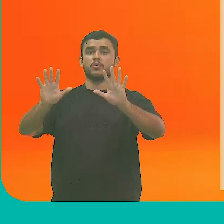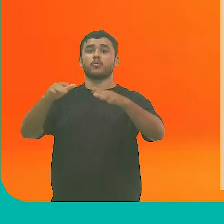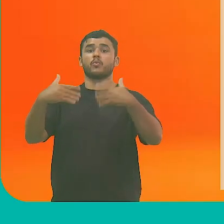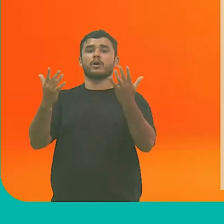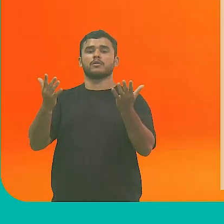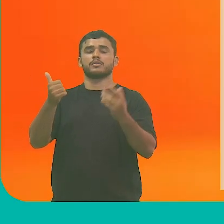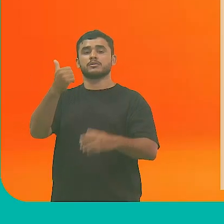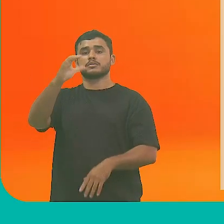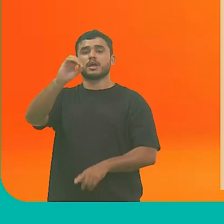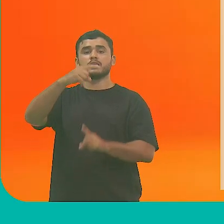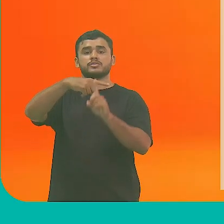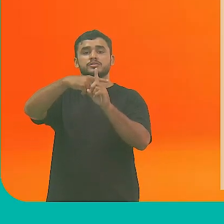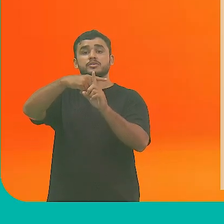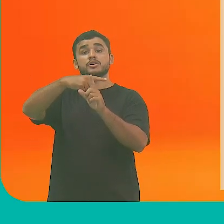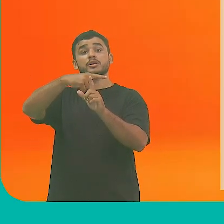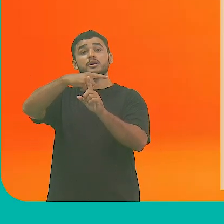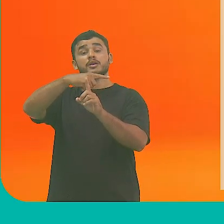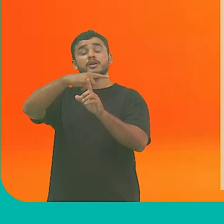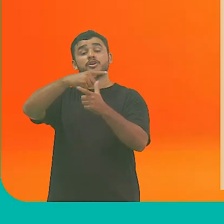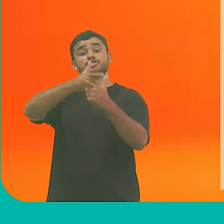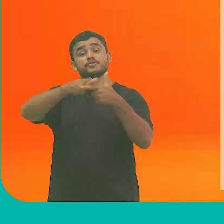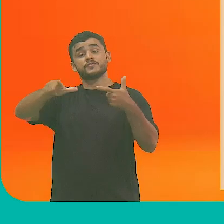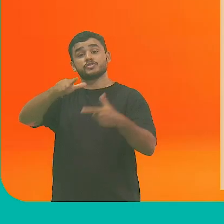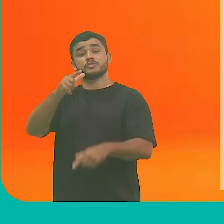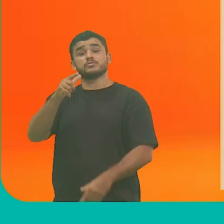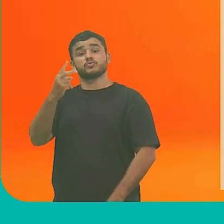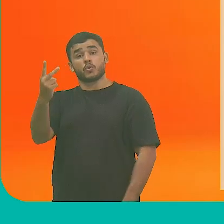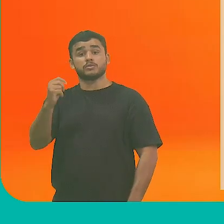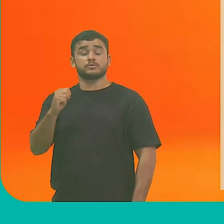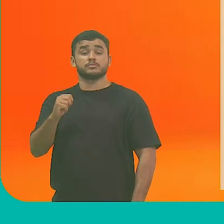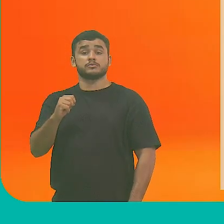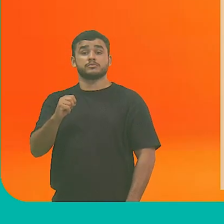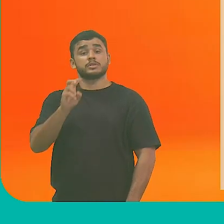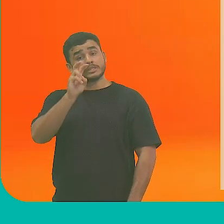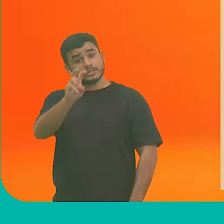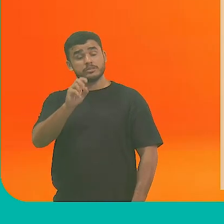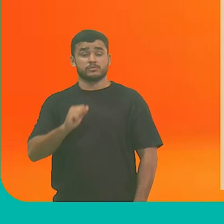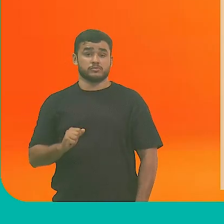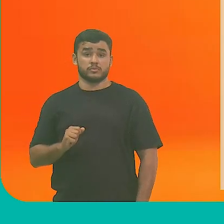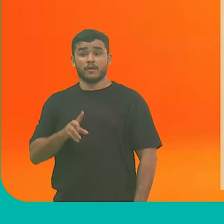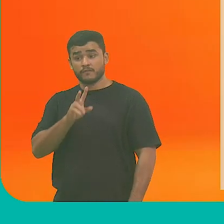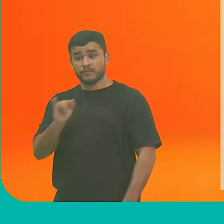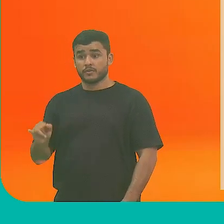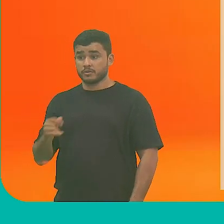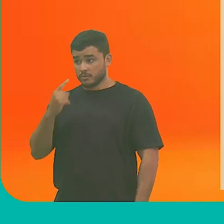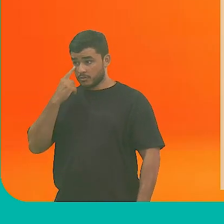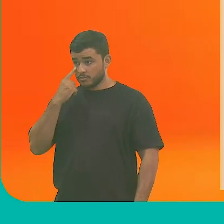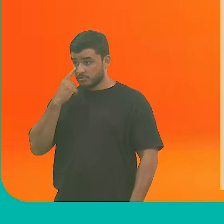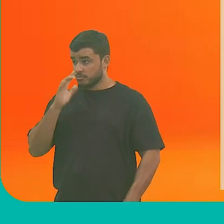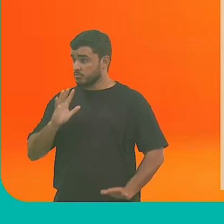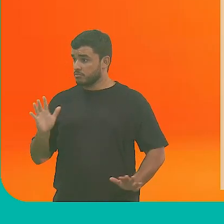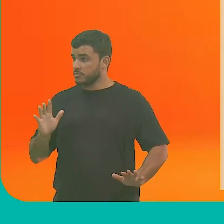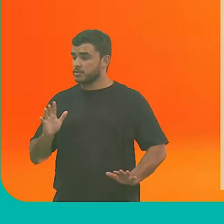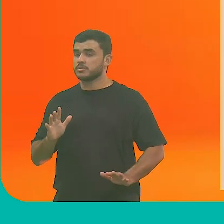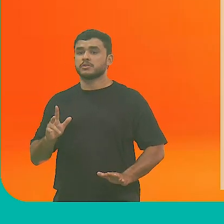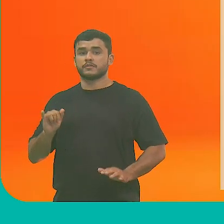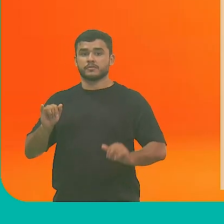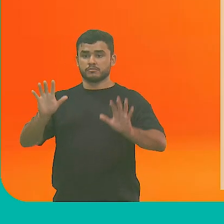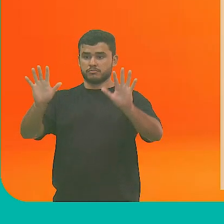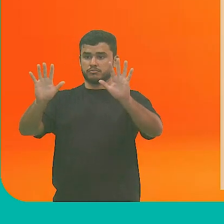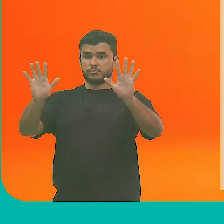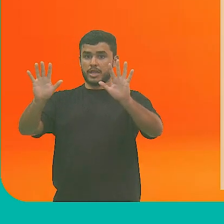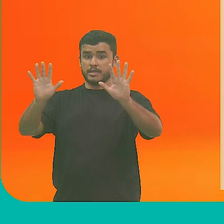primeiro termo central é o 5. Então, tu vai pegar o termo 5 mais o termo 6 e dividir por 2. Se tu